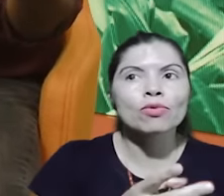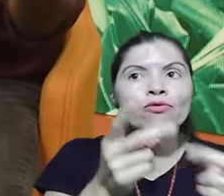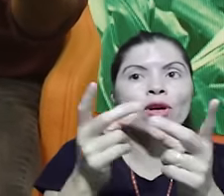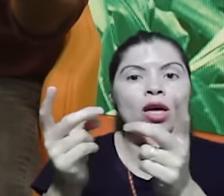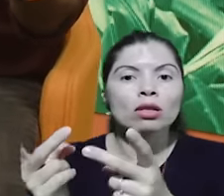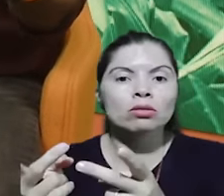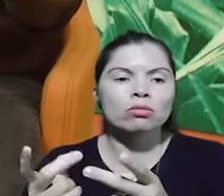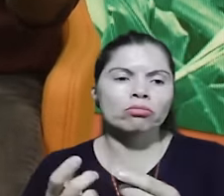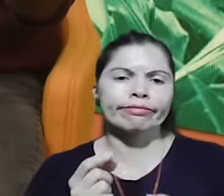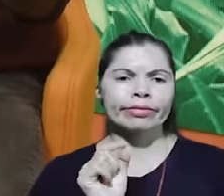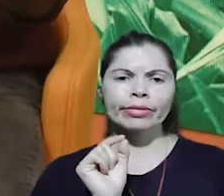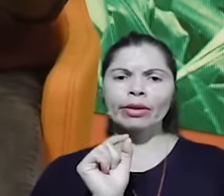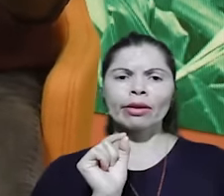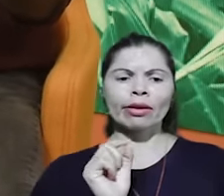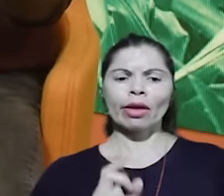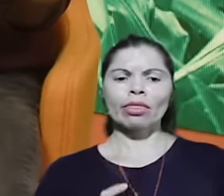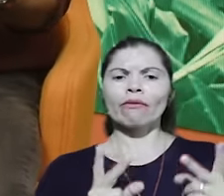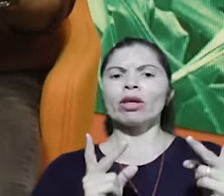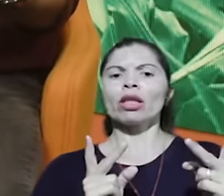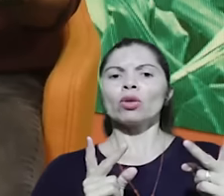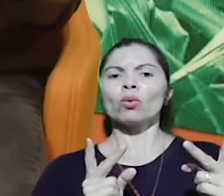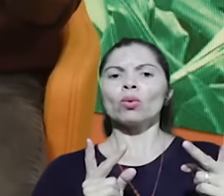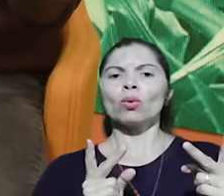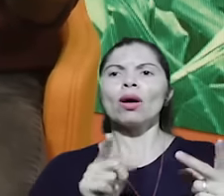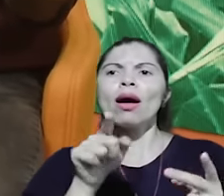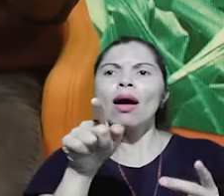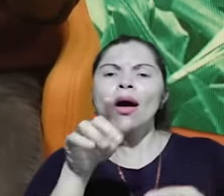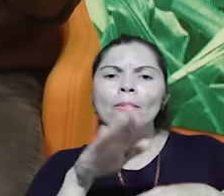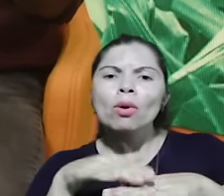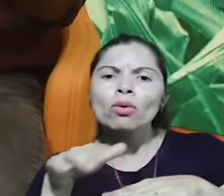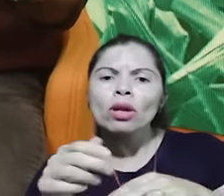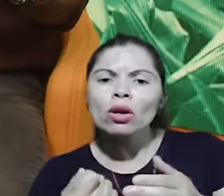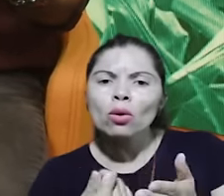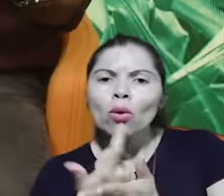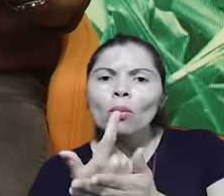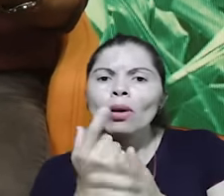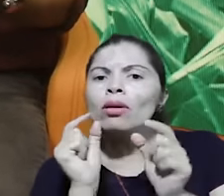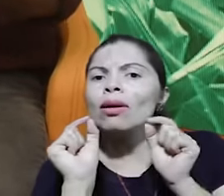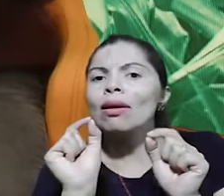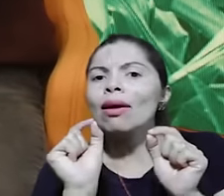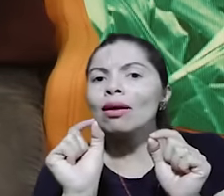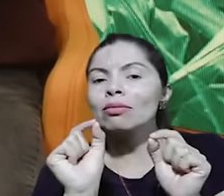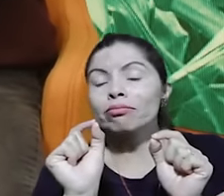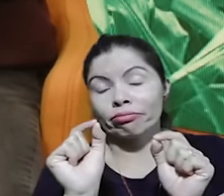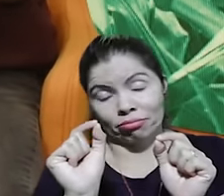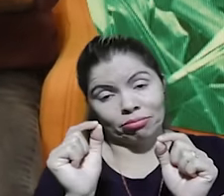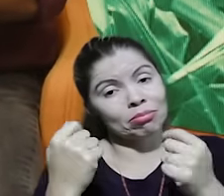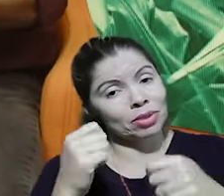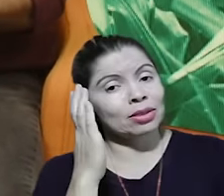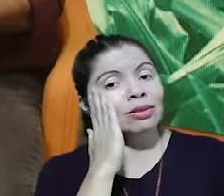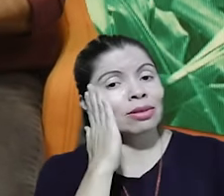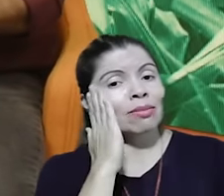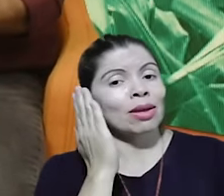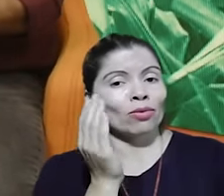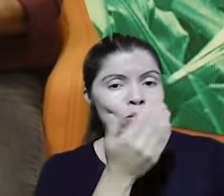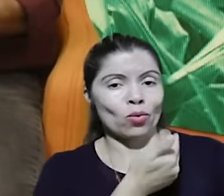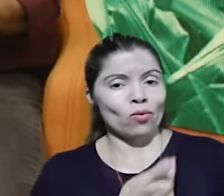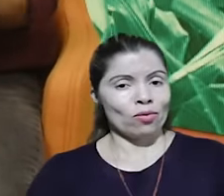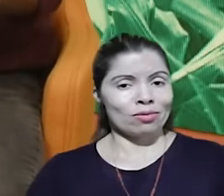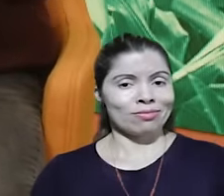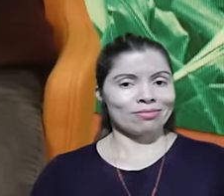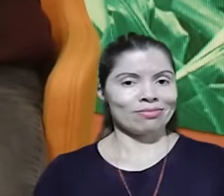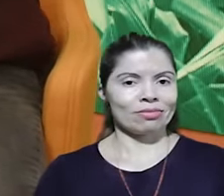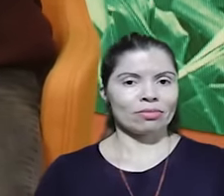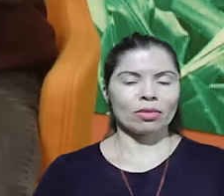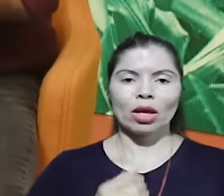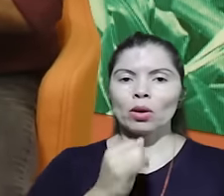saindo para onde tá indo e quem é essa pessoa né Então você vai lá encaminha chega na casa e aí fala ah mas não é meu